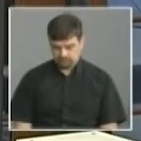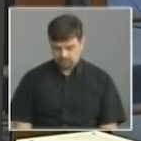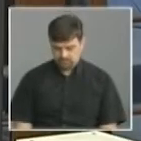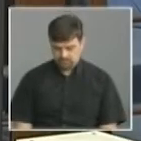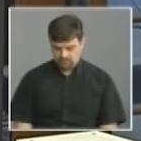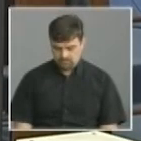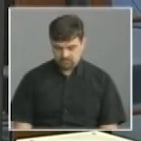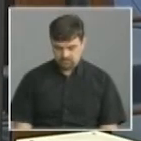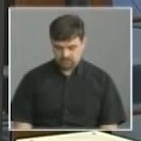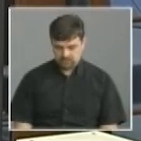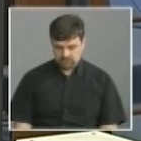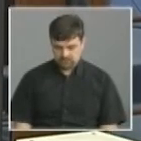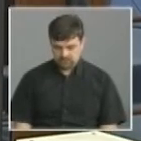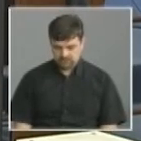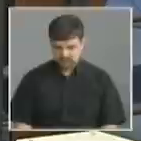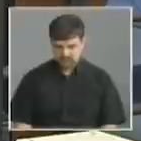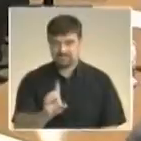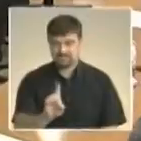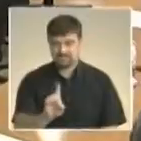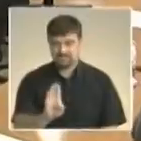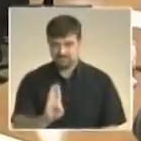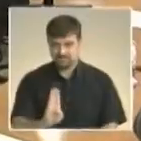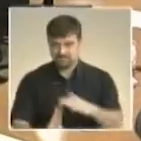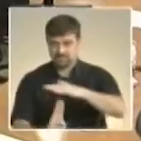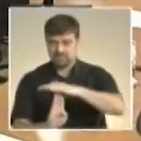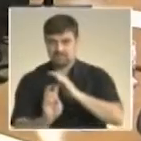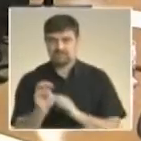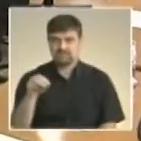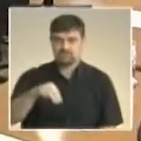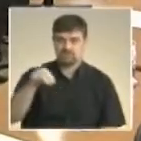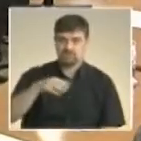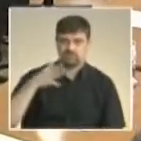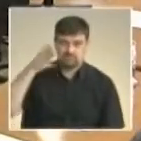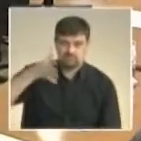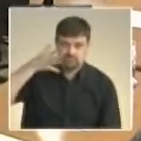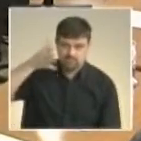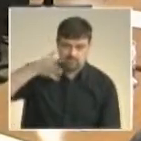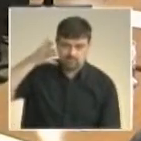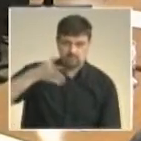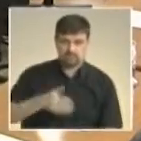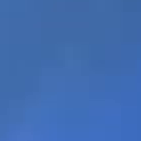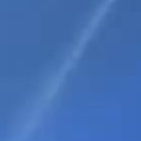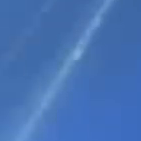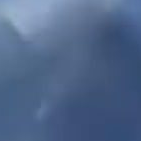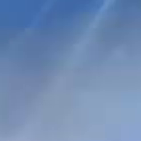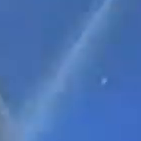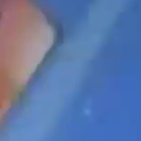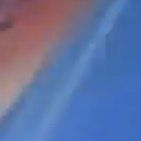tramita na Câmara. A venda desse tipo de produto já é vetada na cidade.